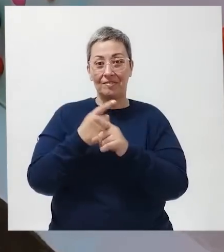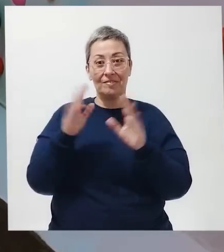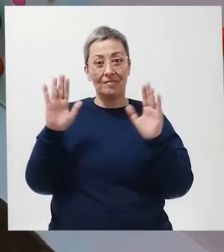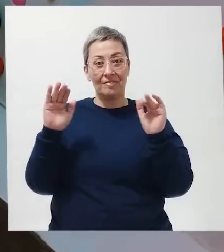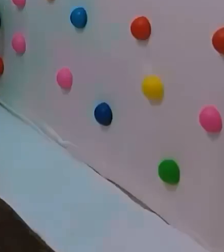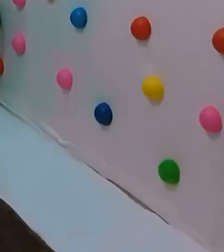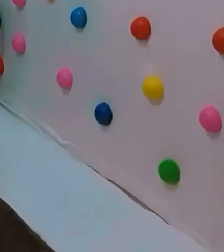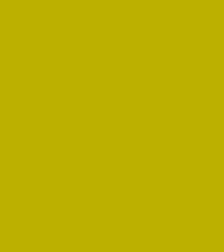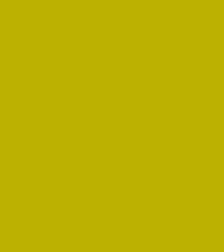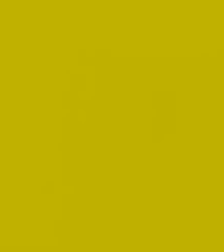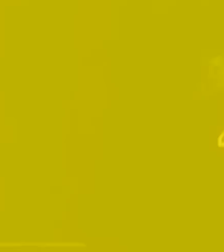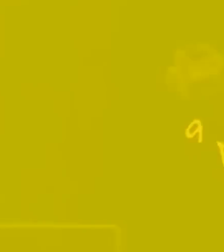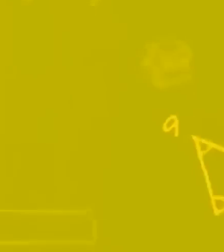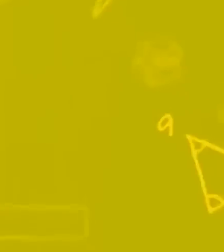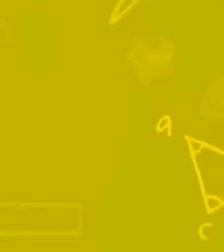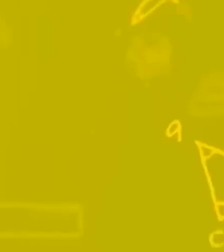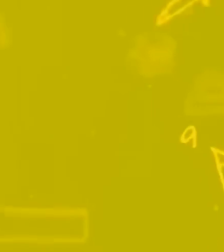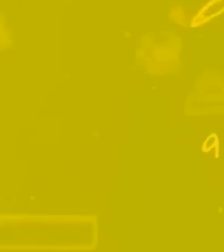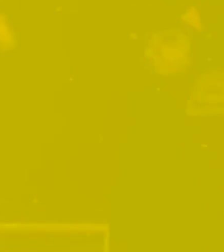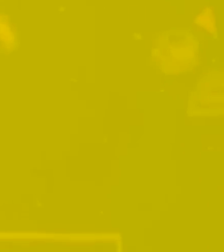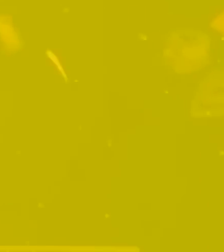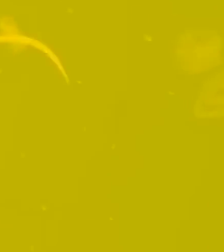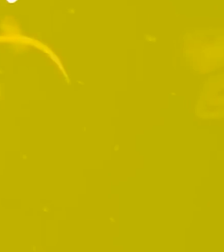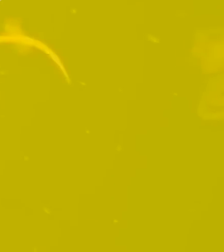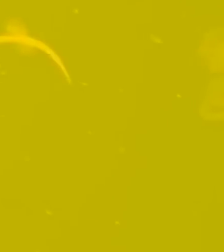próxima. Tchau!